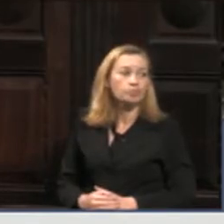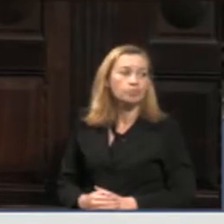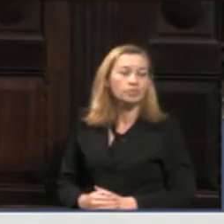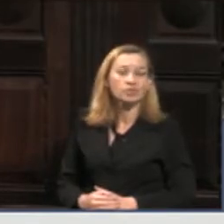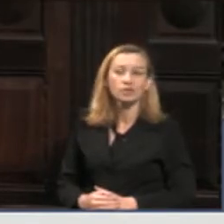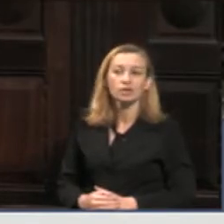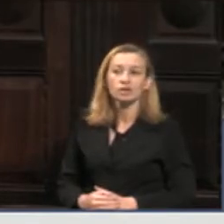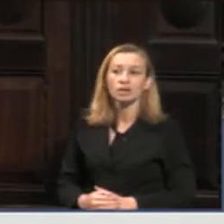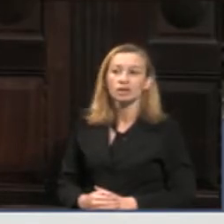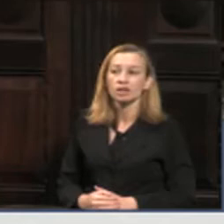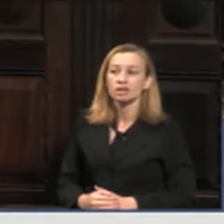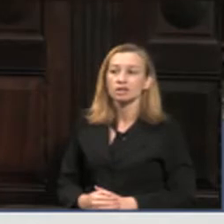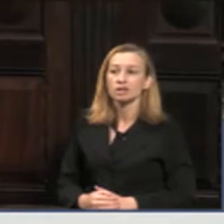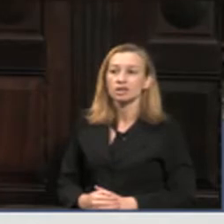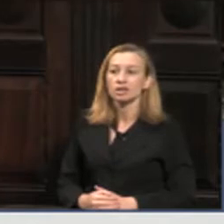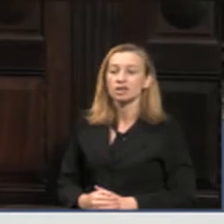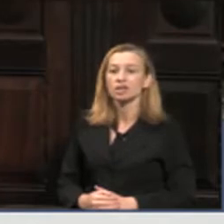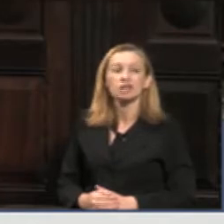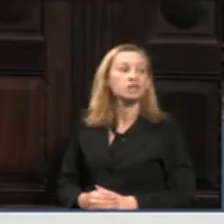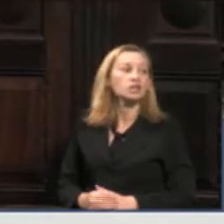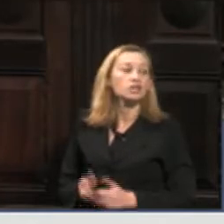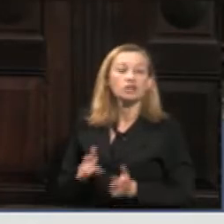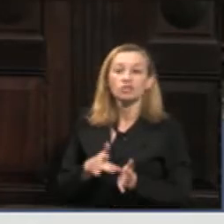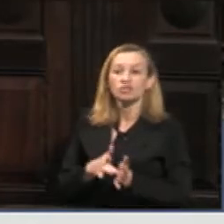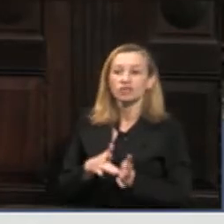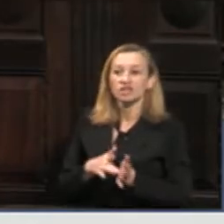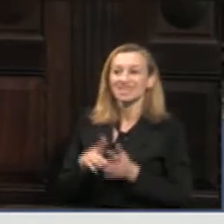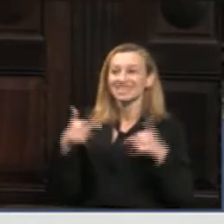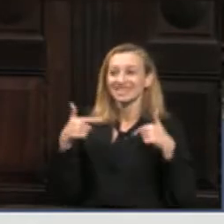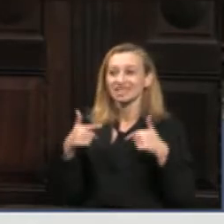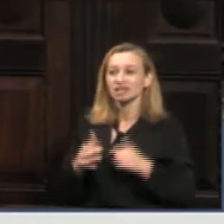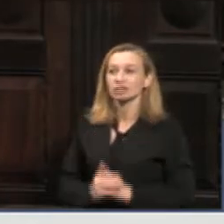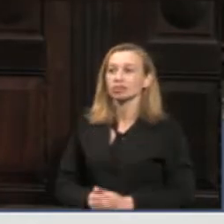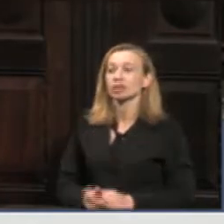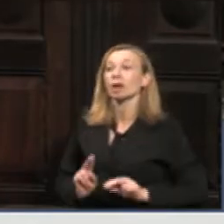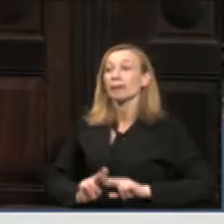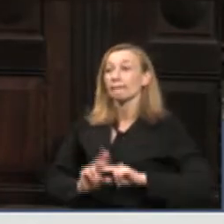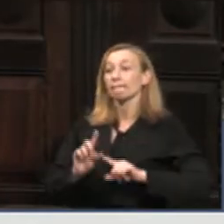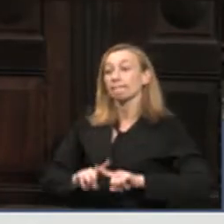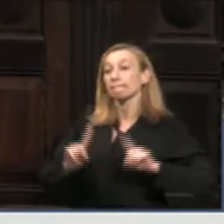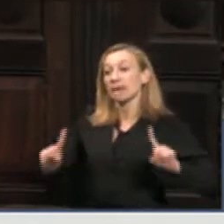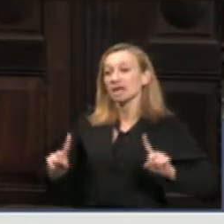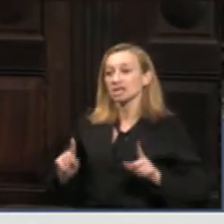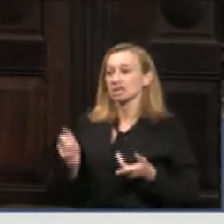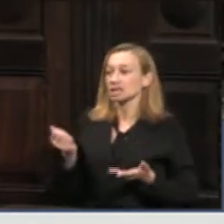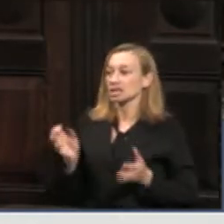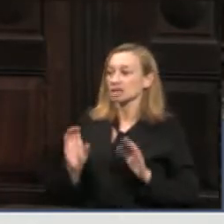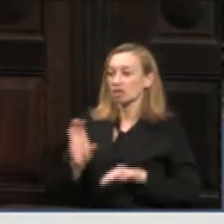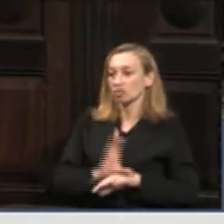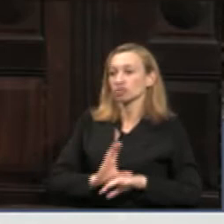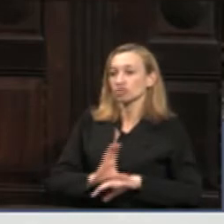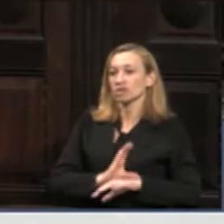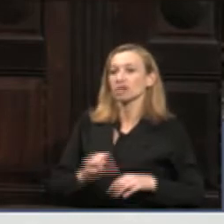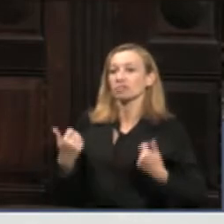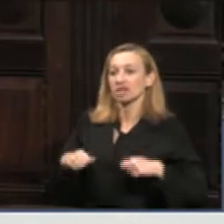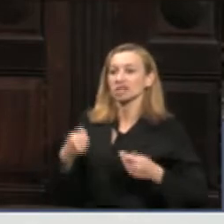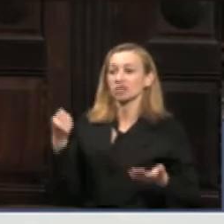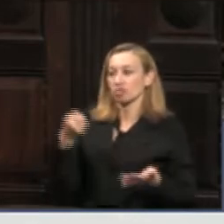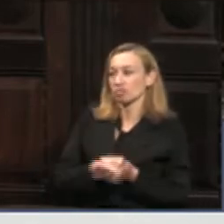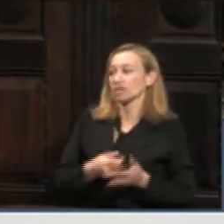simpatia. Mas a Constituição tem que ser cumprida para